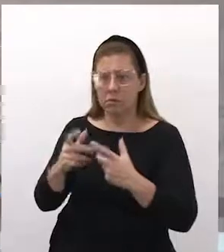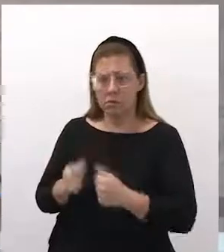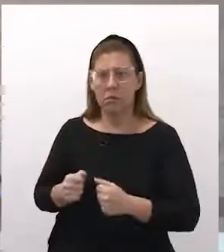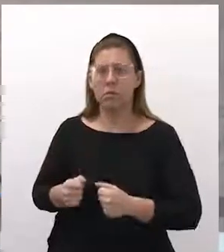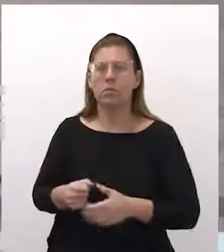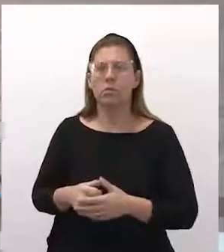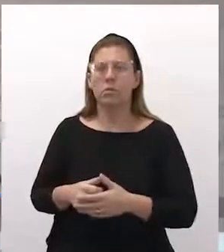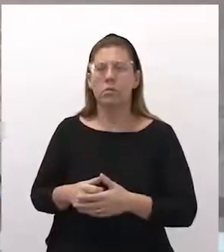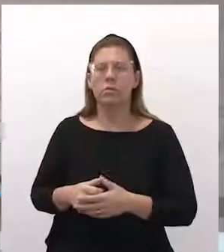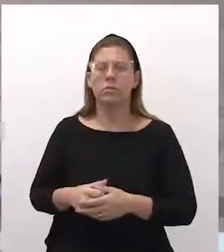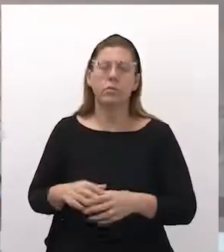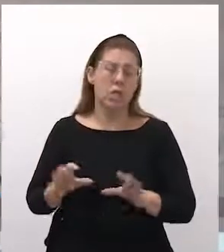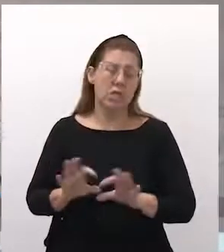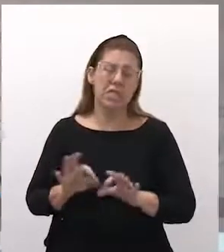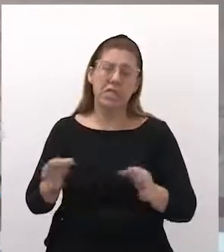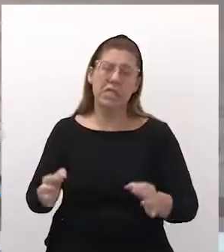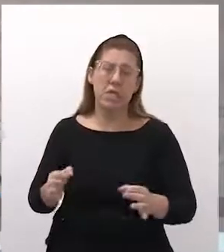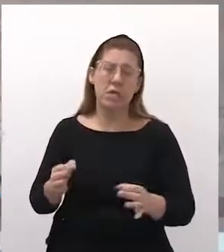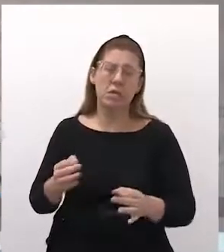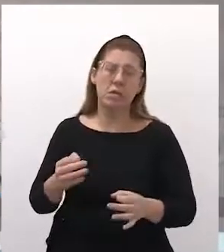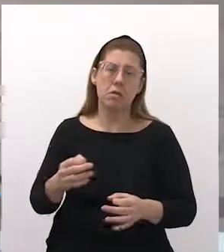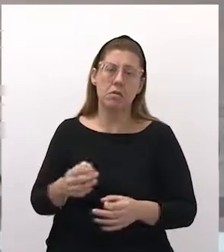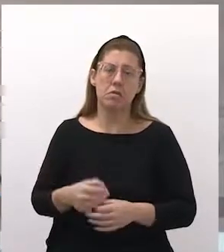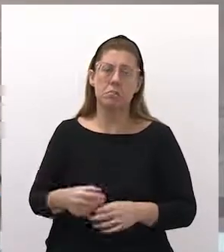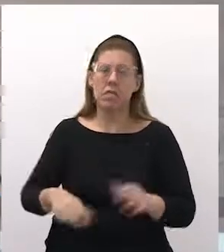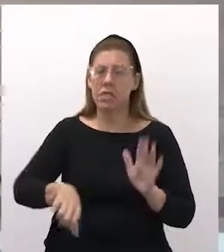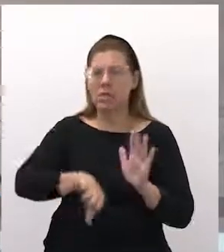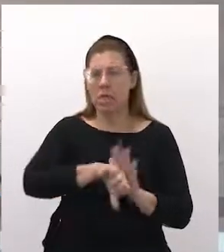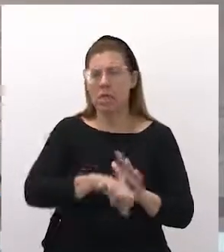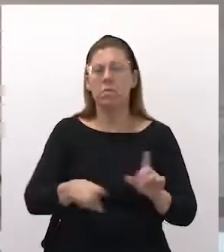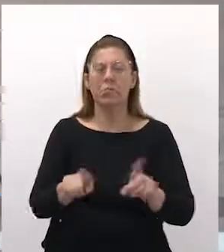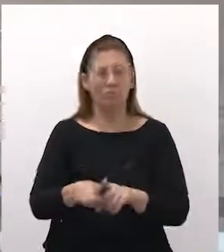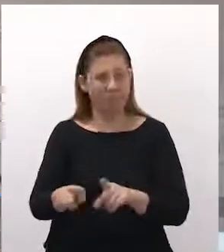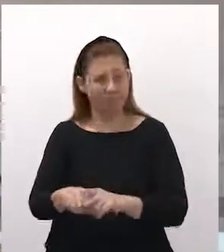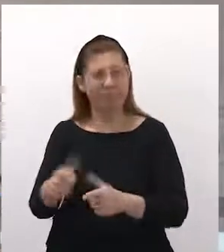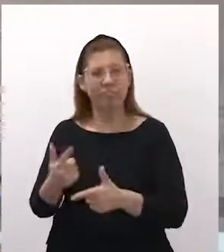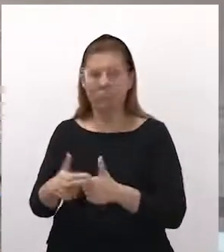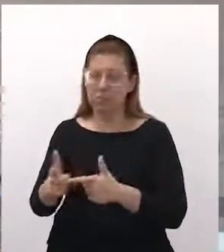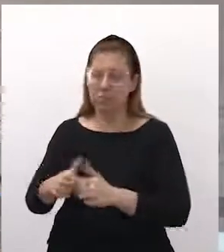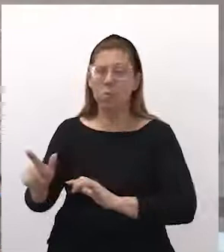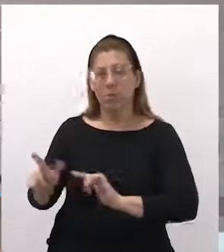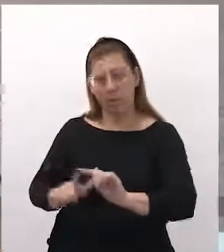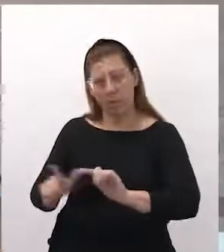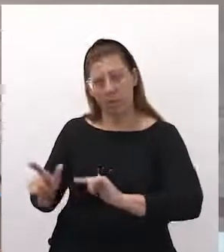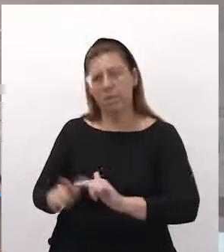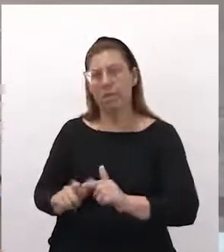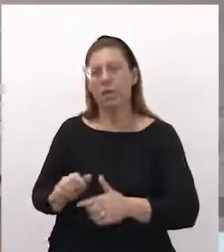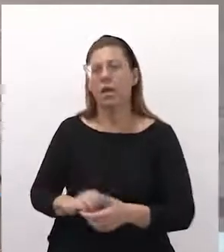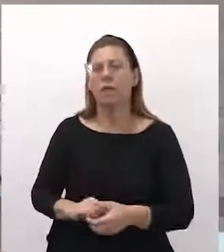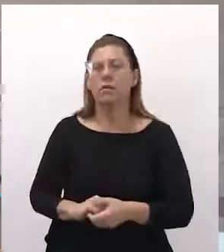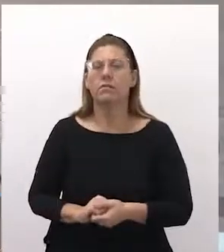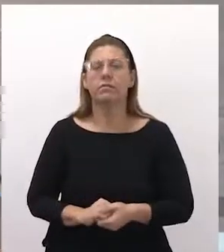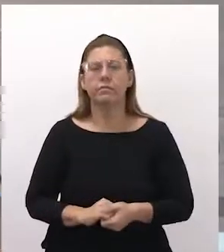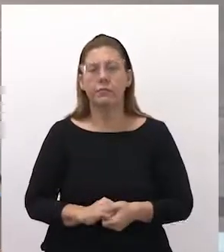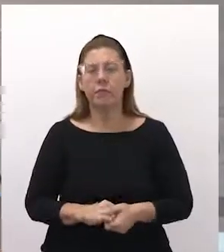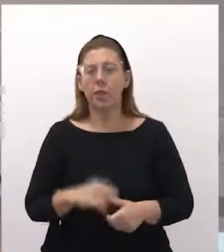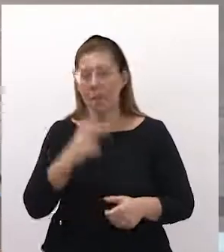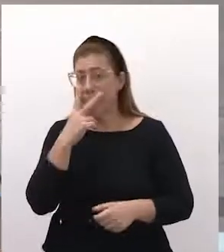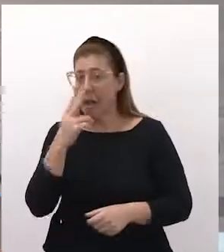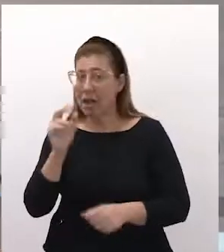para além do simples crime da exploração, além disso, as condições de trabalho são análogas à de escravidão.